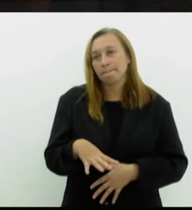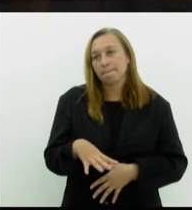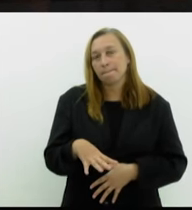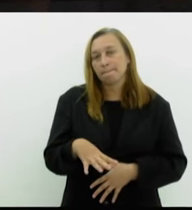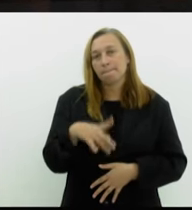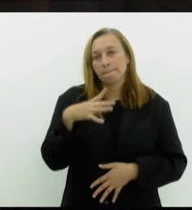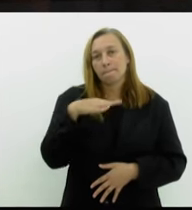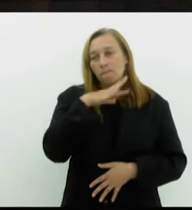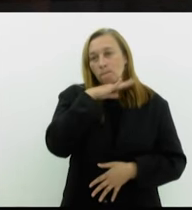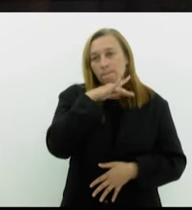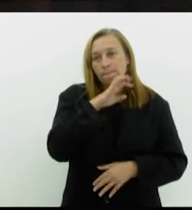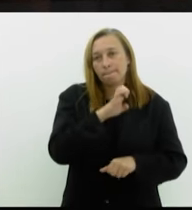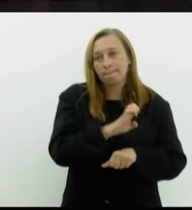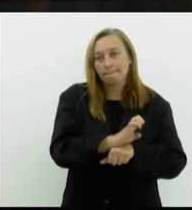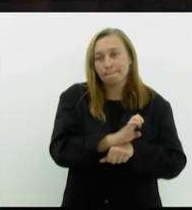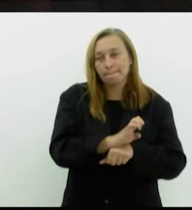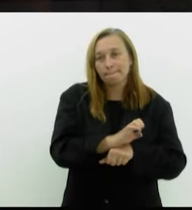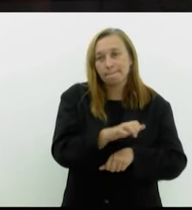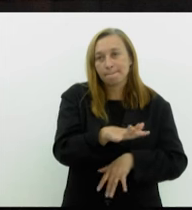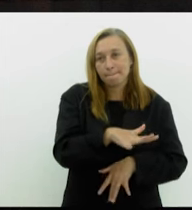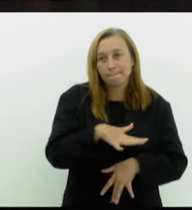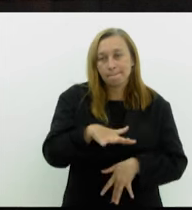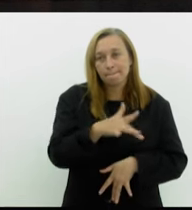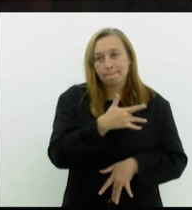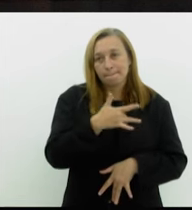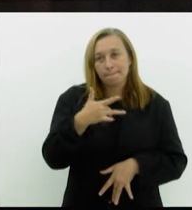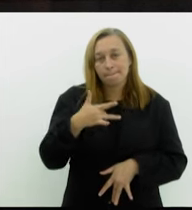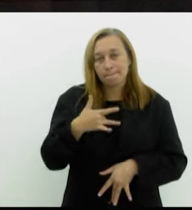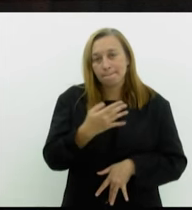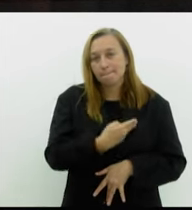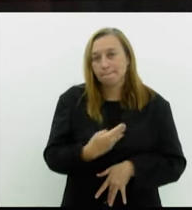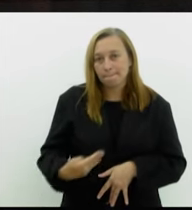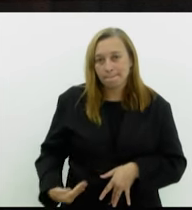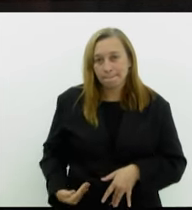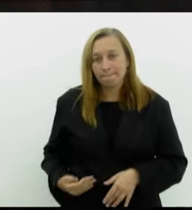Estado, que é a área da saúde pública.